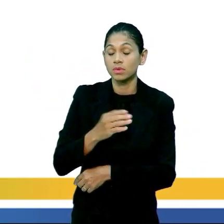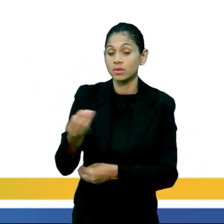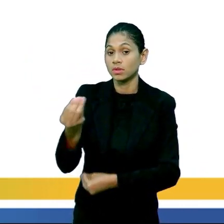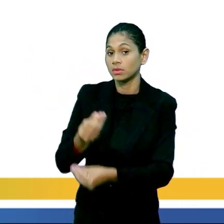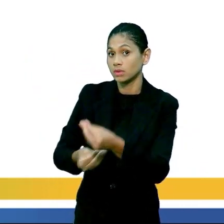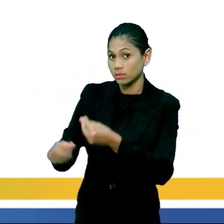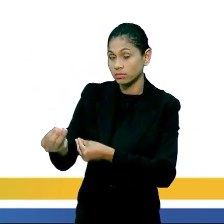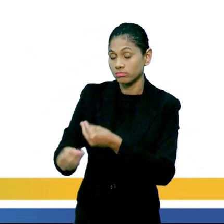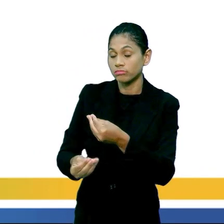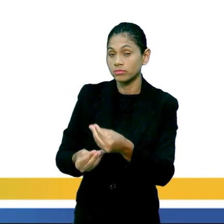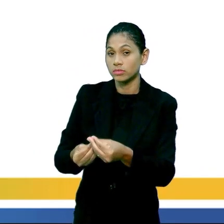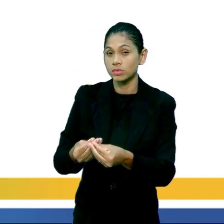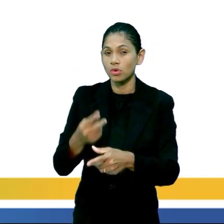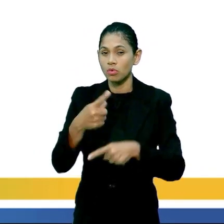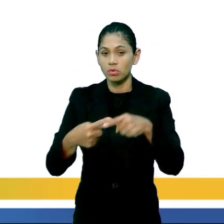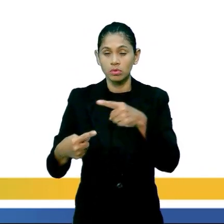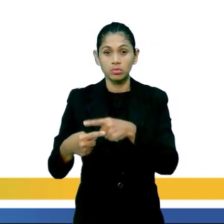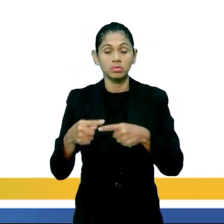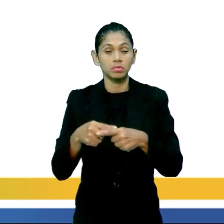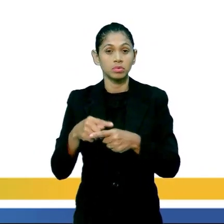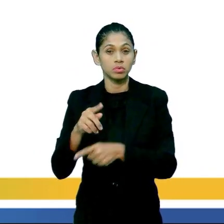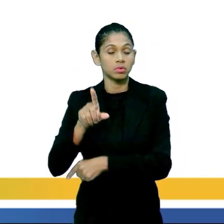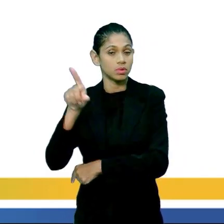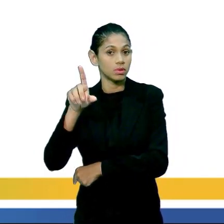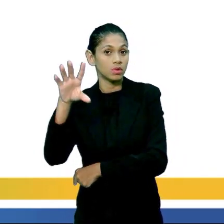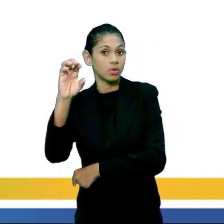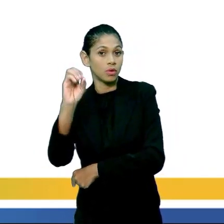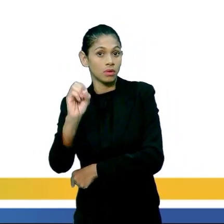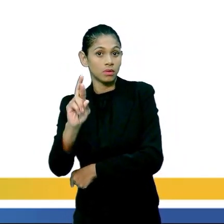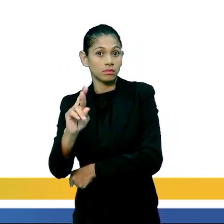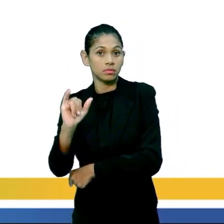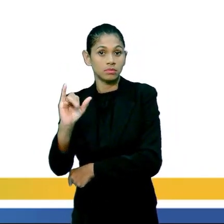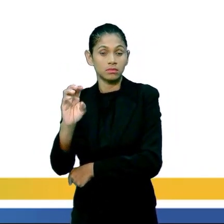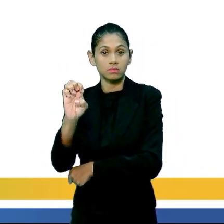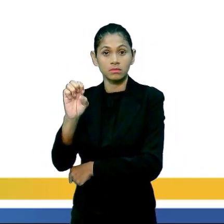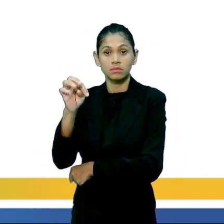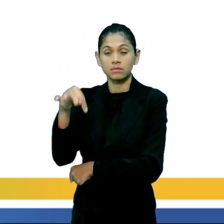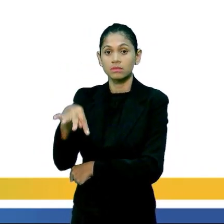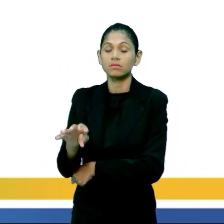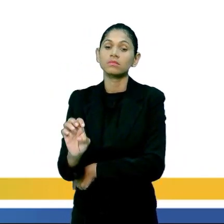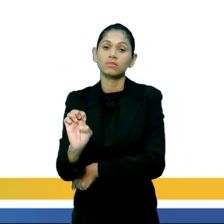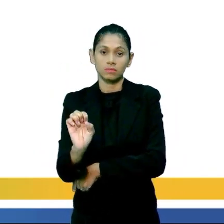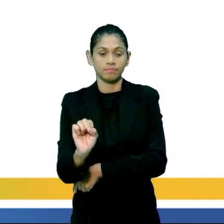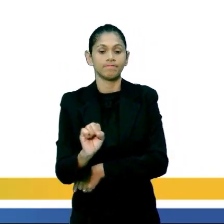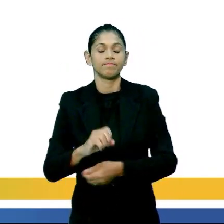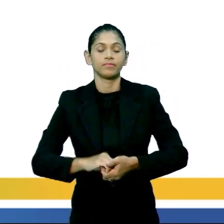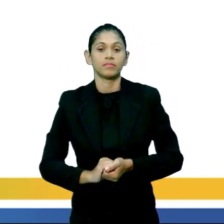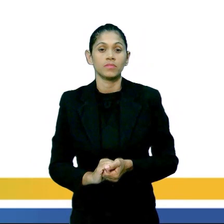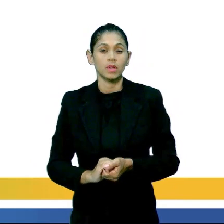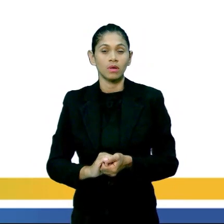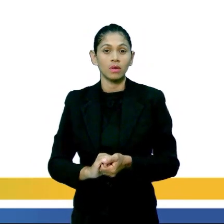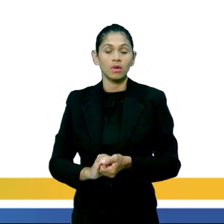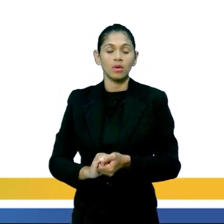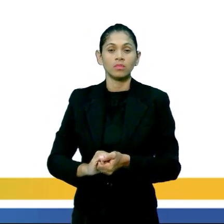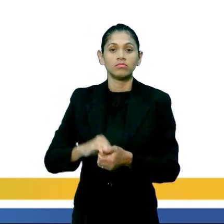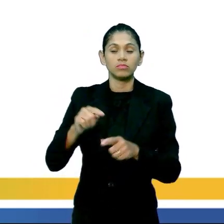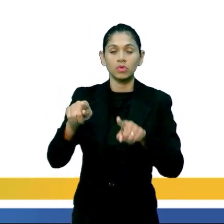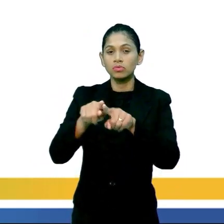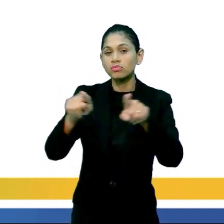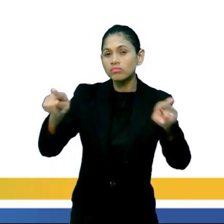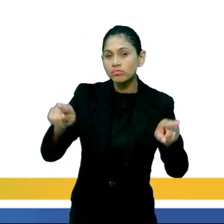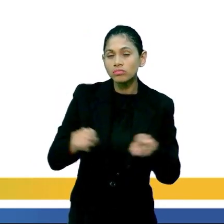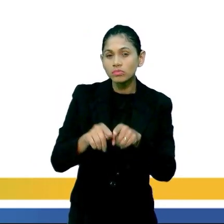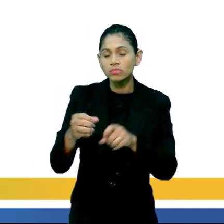no Oriente. O território, né, do Brasil era um território novo, não havia sido encontrado ouro e também não havia